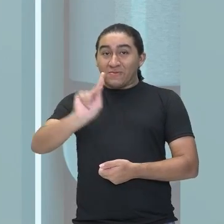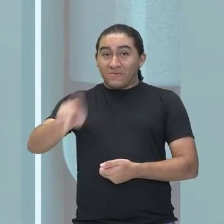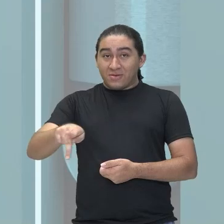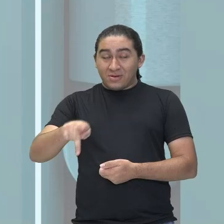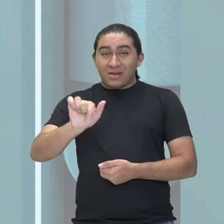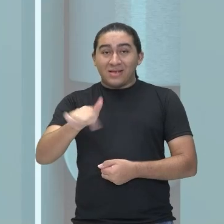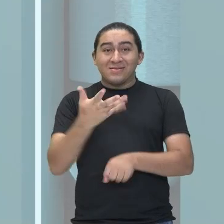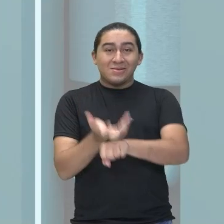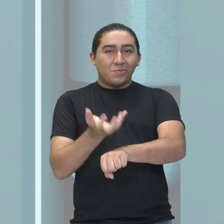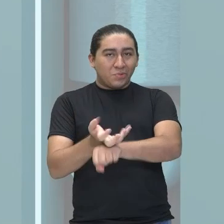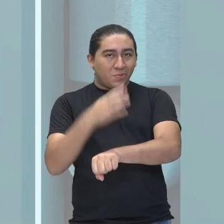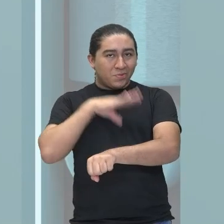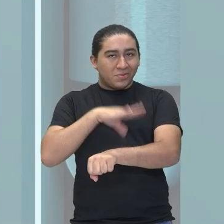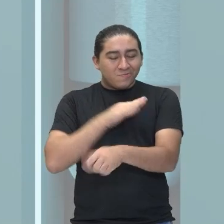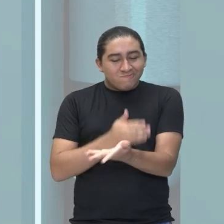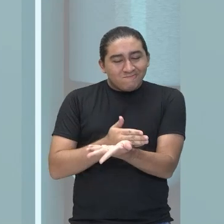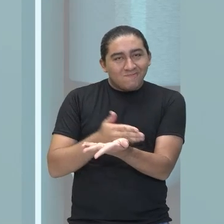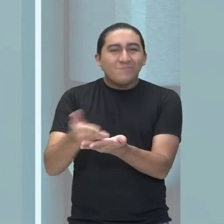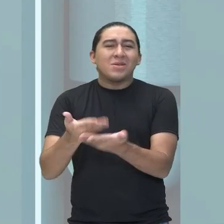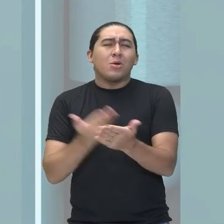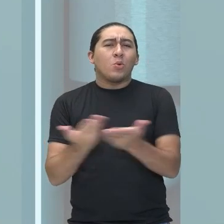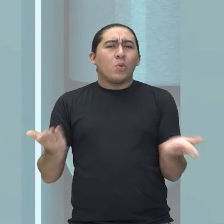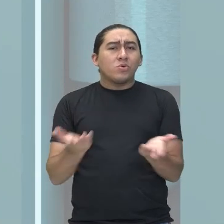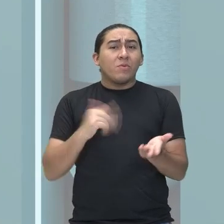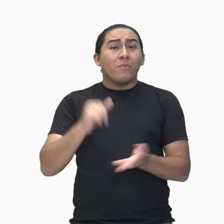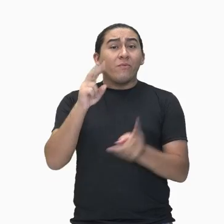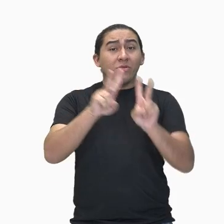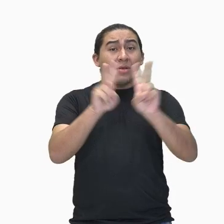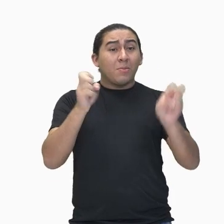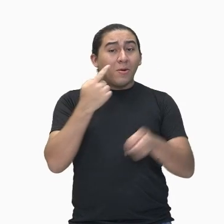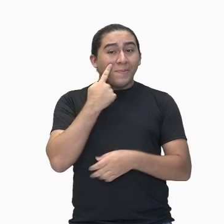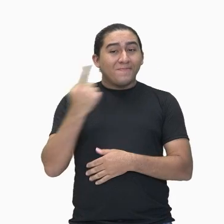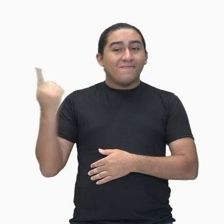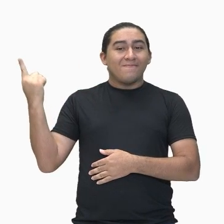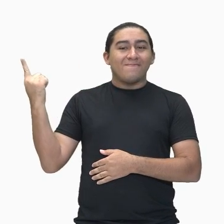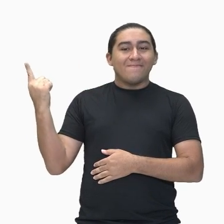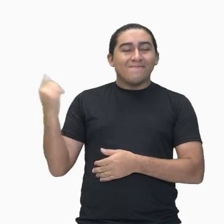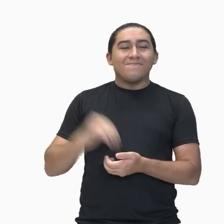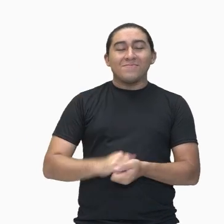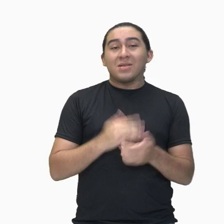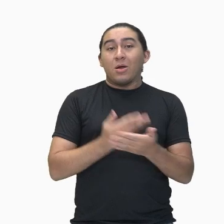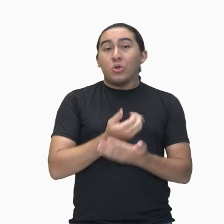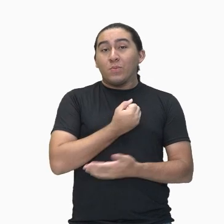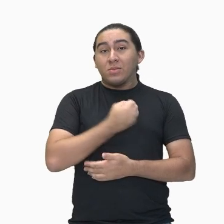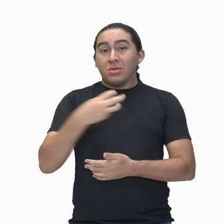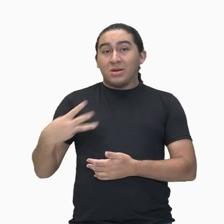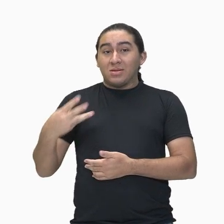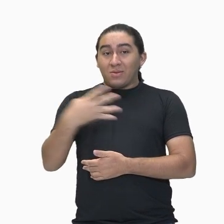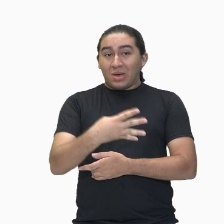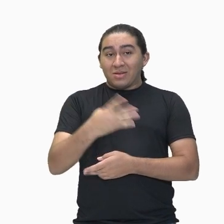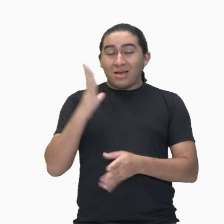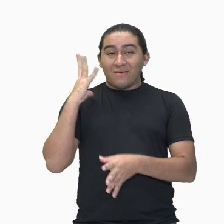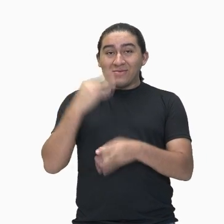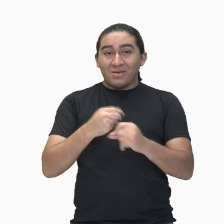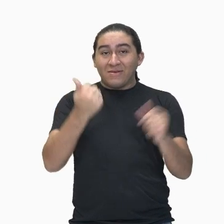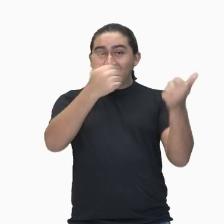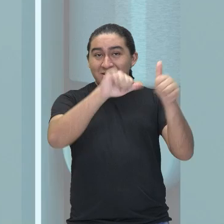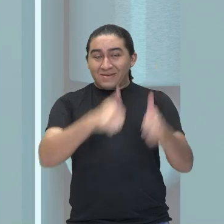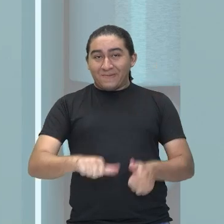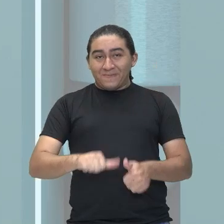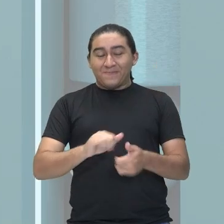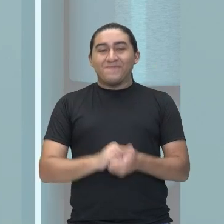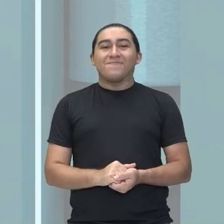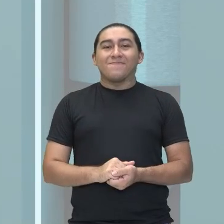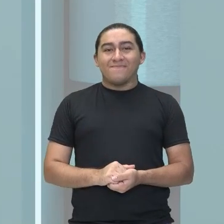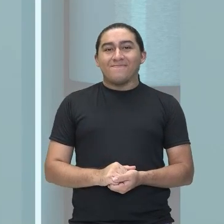Marchante, vou estar com vocês para esta aula de hoje. Vamos ver nossa aula? Hoje é nossa aula 34, revisão e